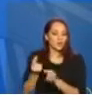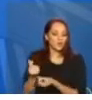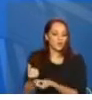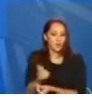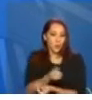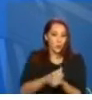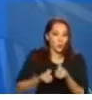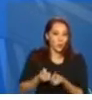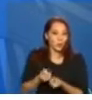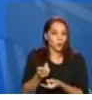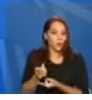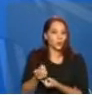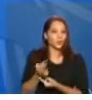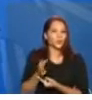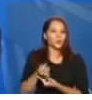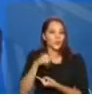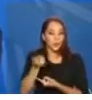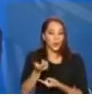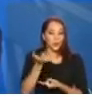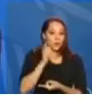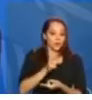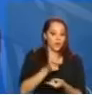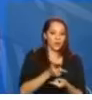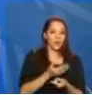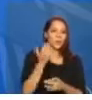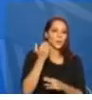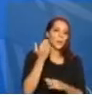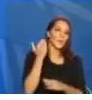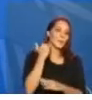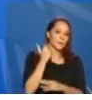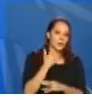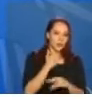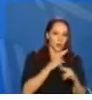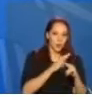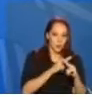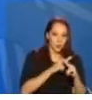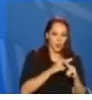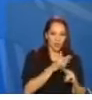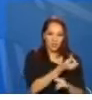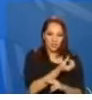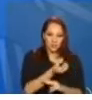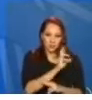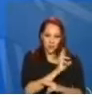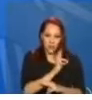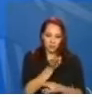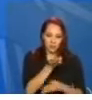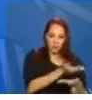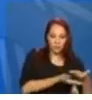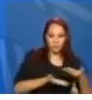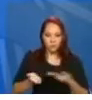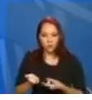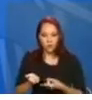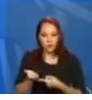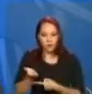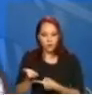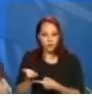recurso, quando for transferido do banco oficial, R$ 600, para qualquer outro